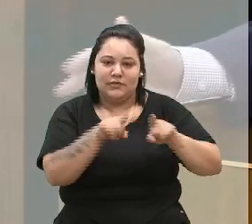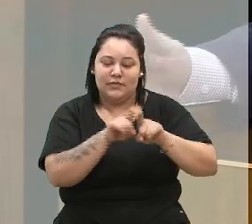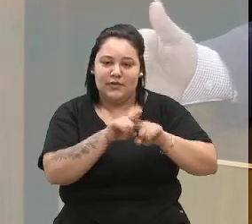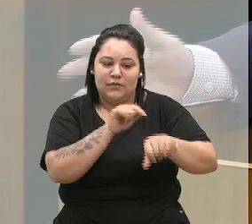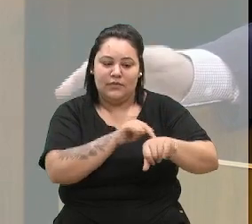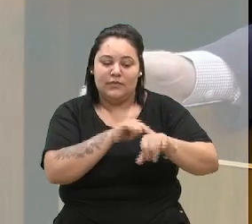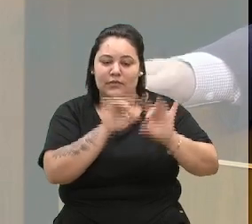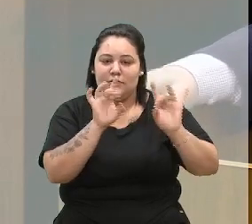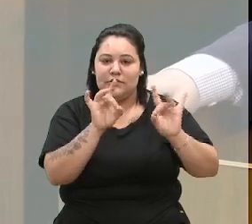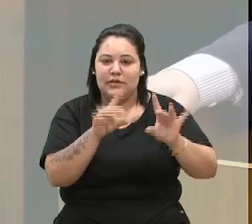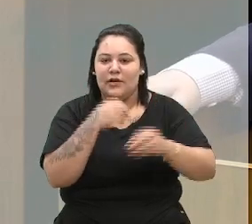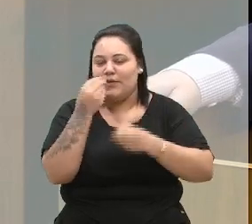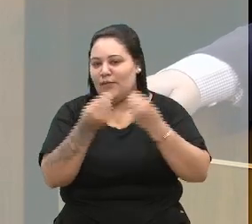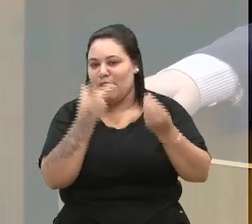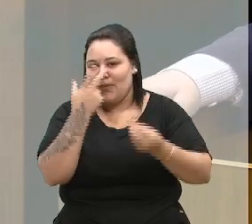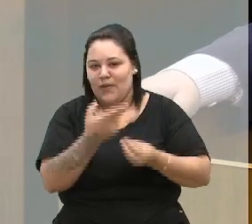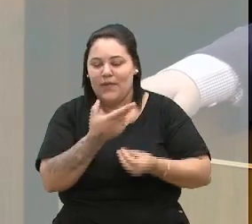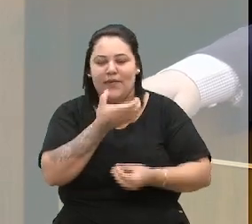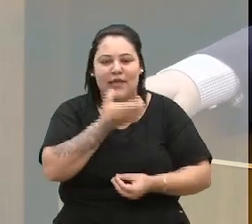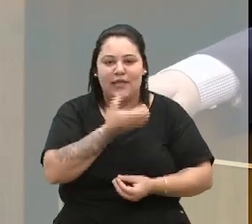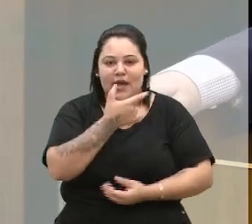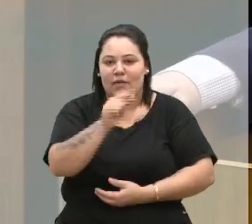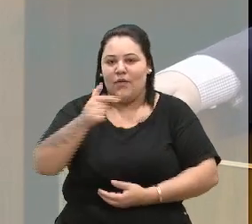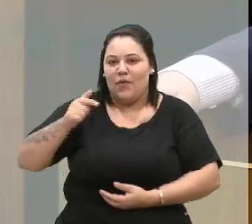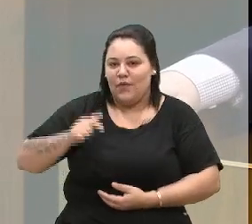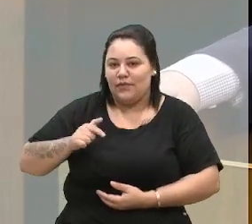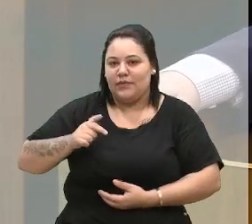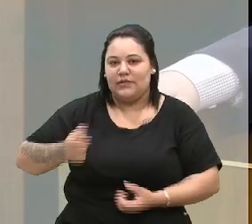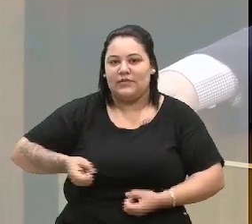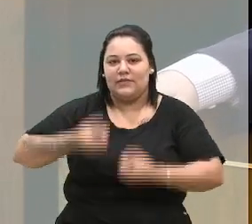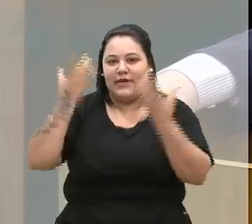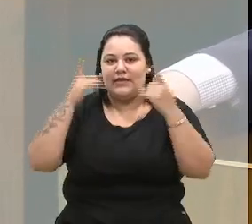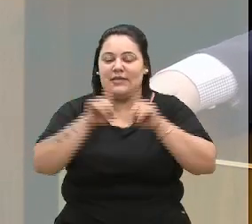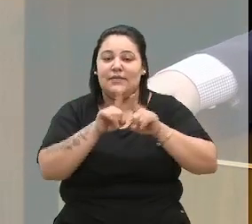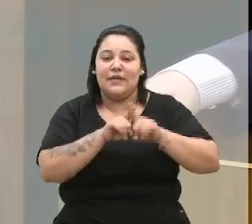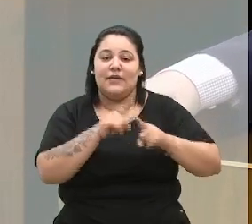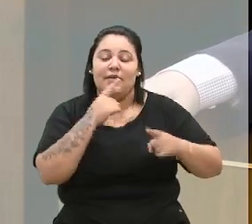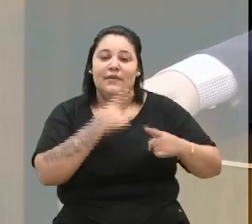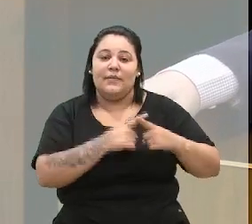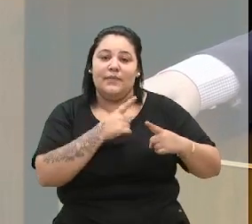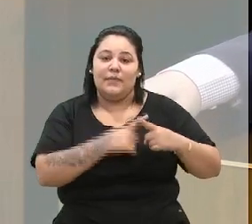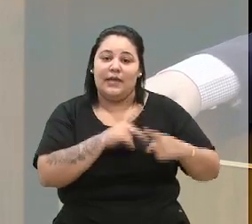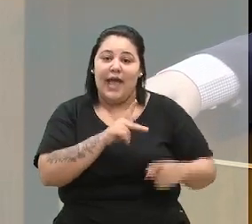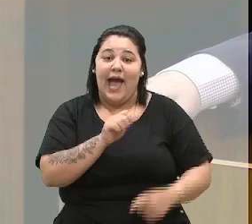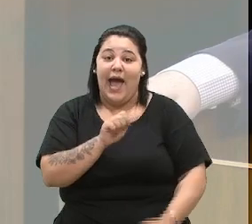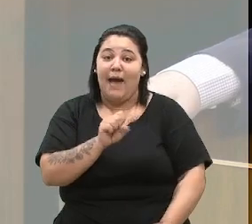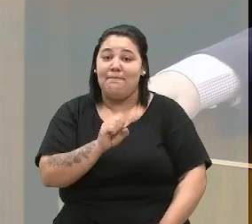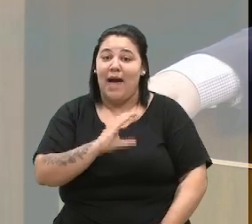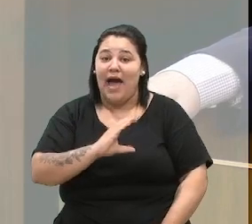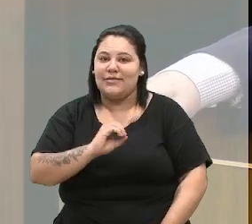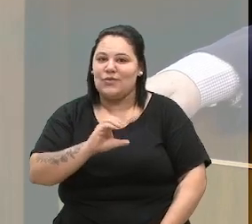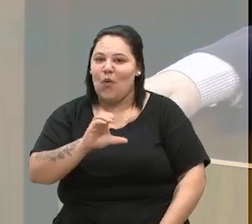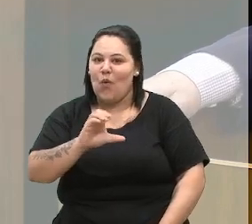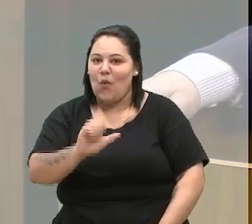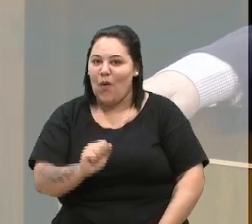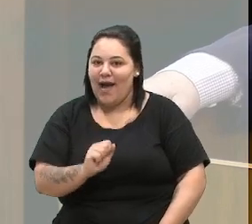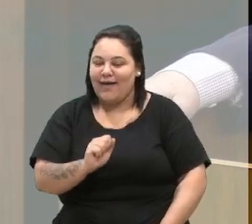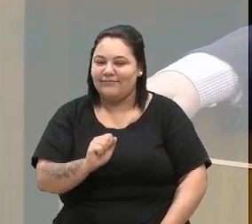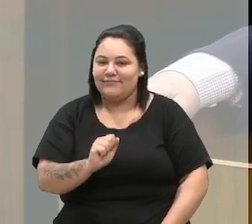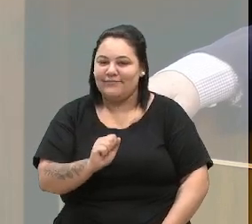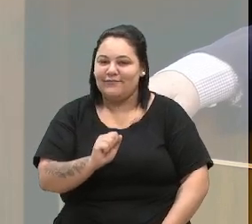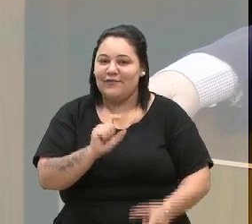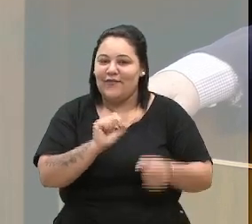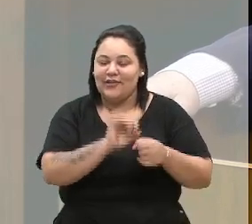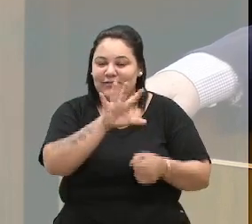como o Natal e outras festas religiosas, mas porque a Páscoa faz com que a gente respire fundo e renove nossas